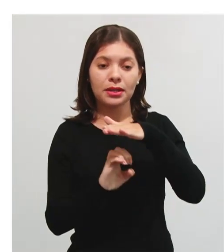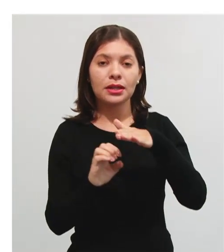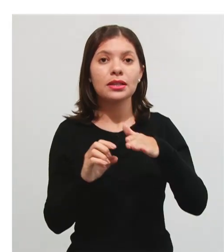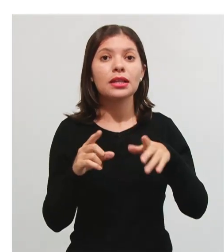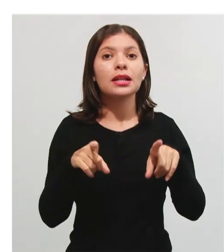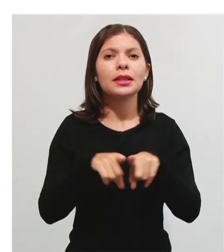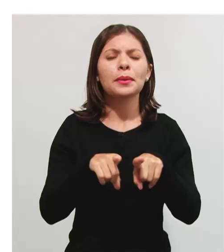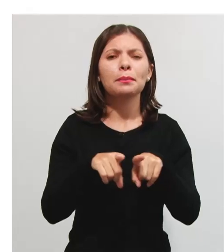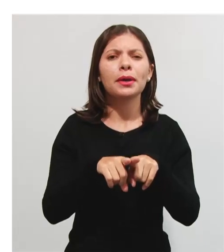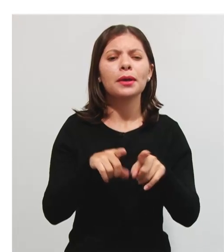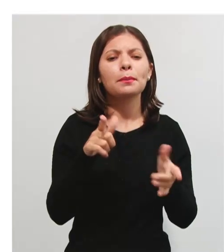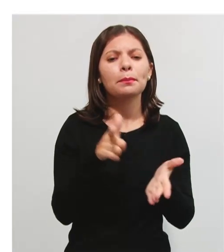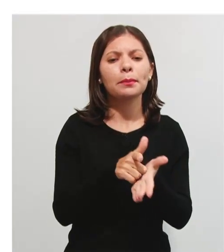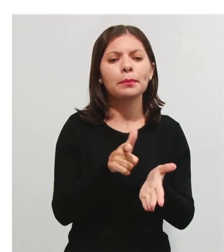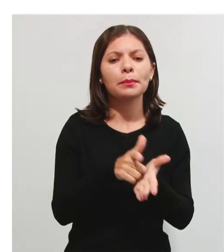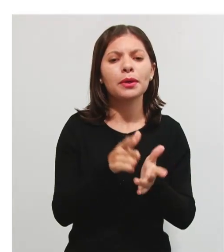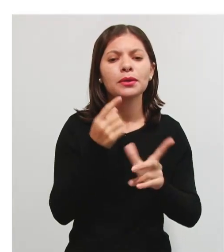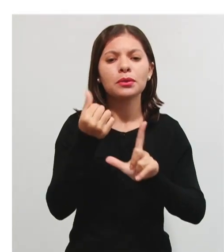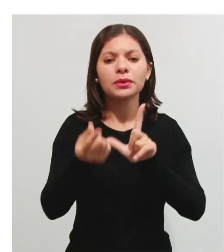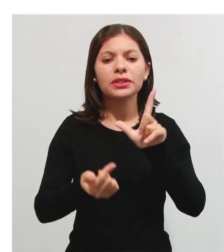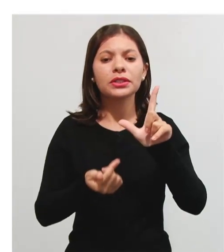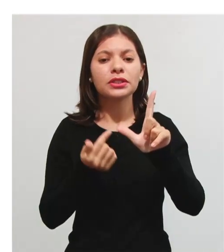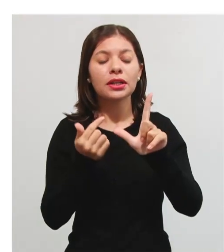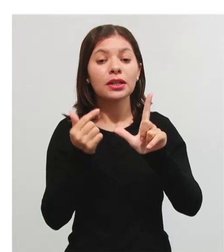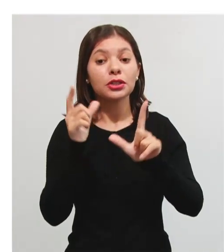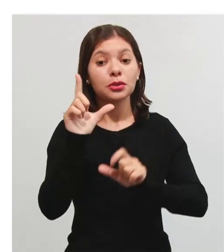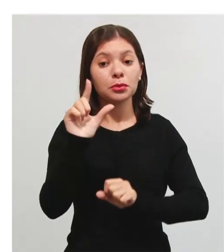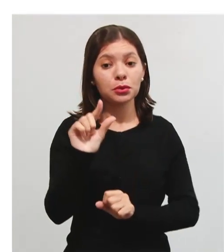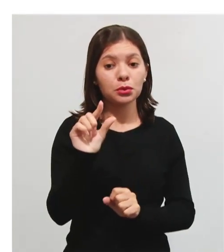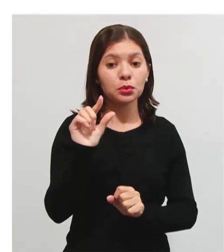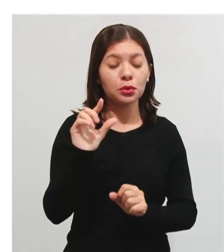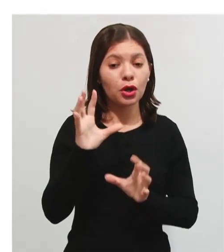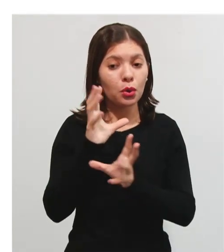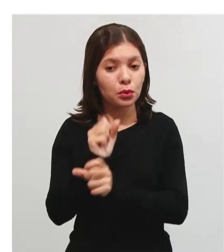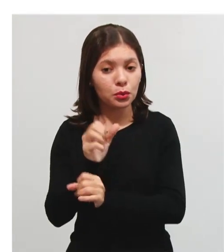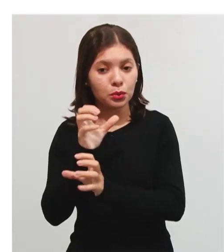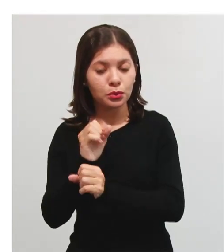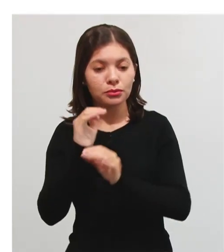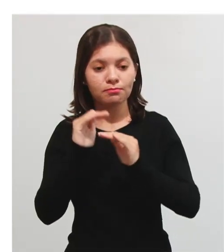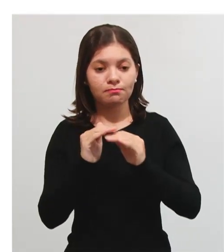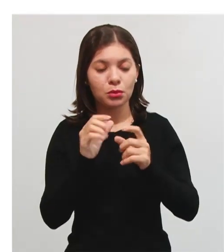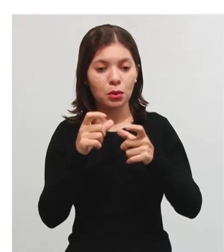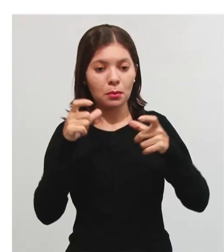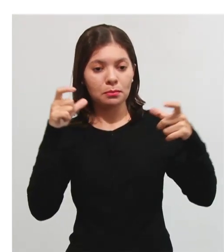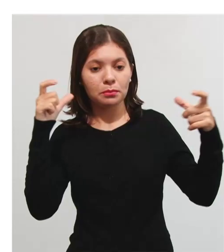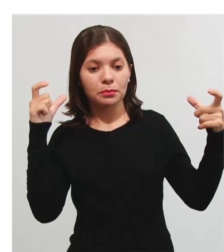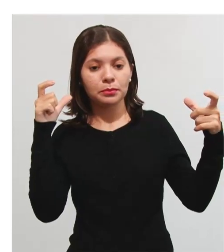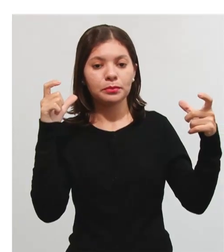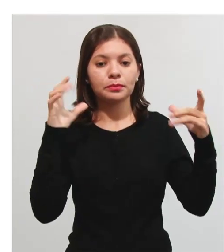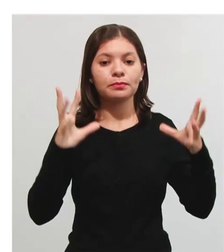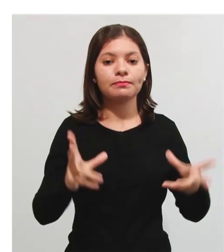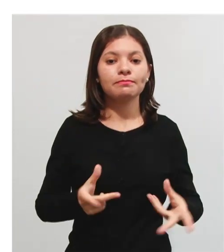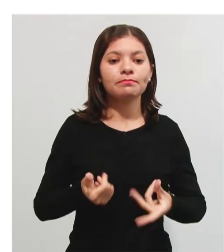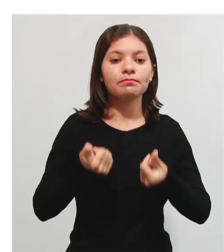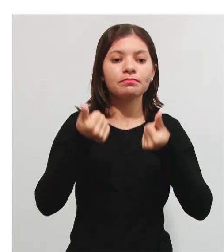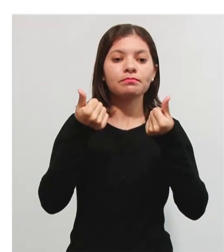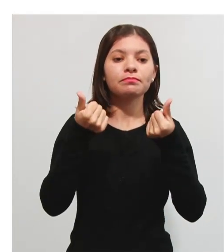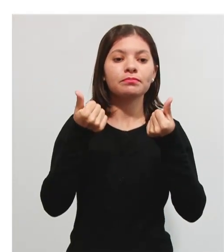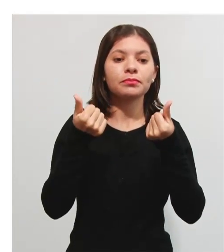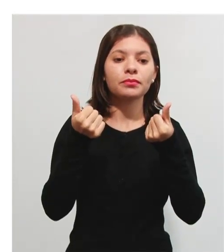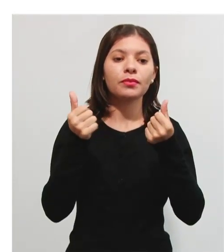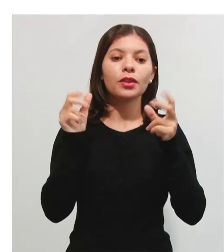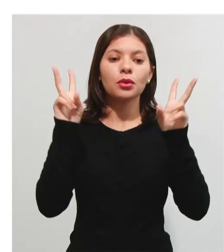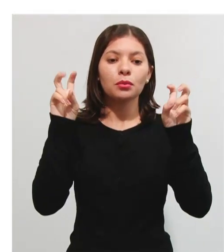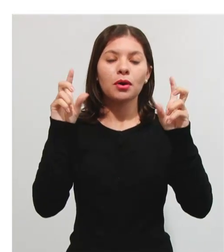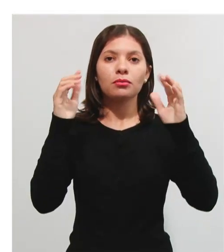da logística na redução de custos e no aumento da eficiência operacional. No tópico de tipos